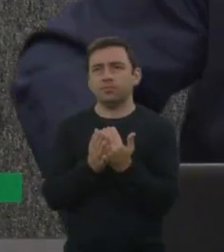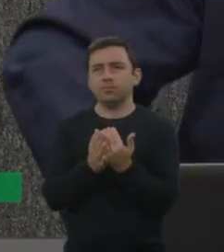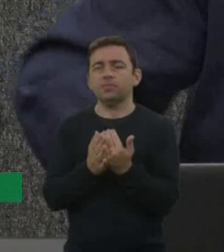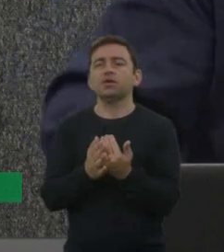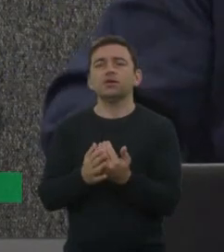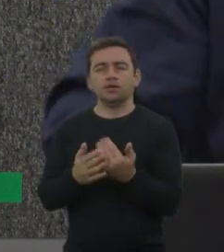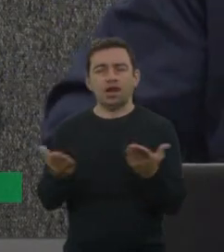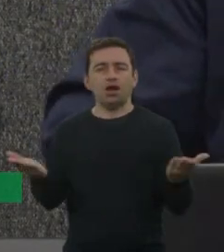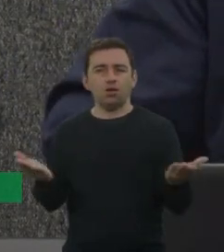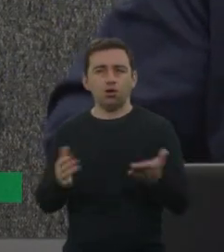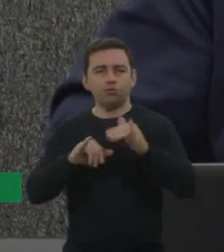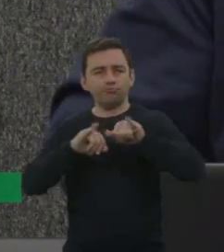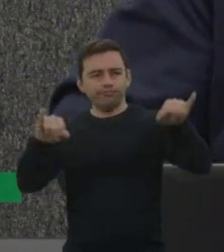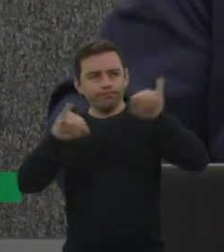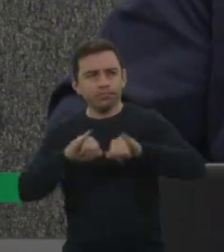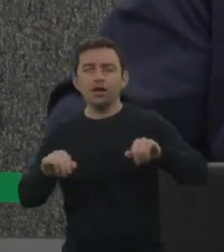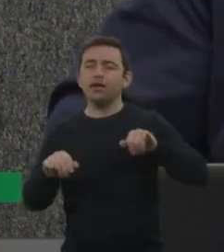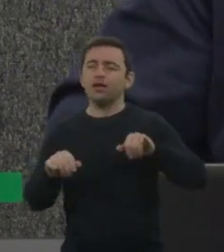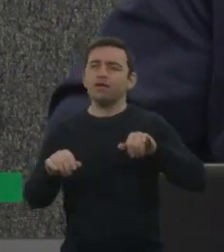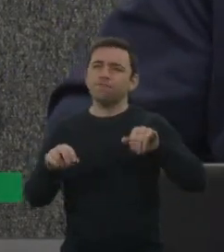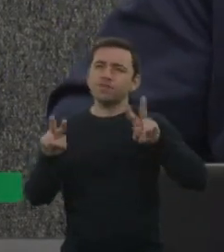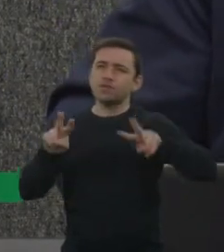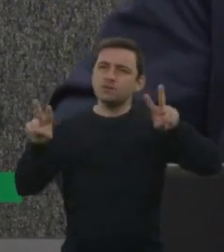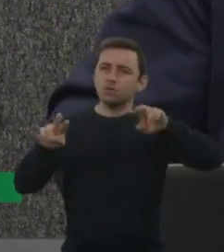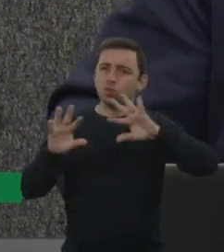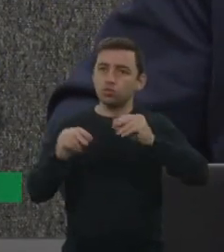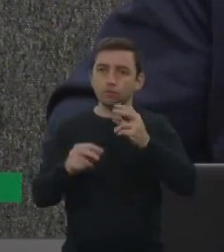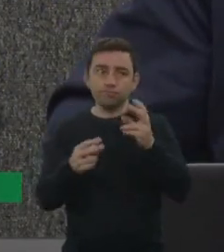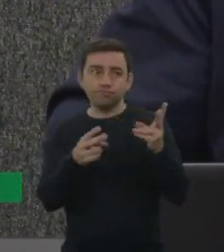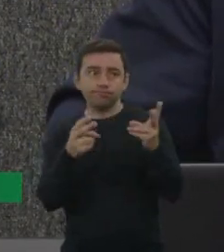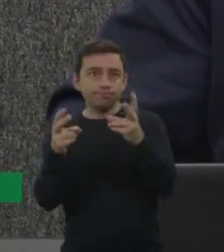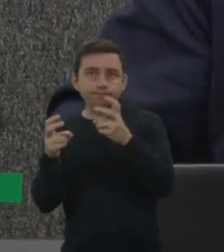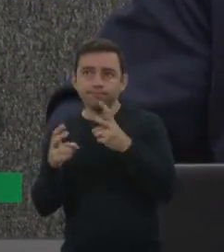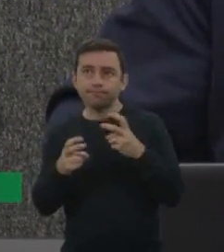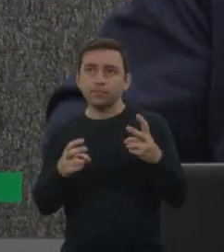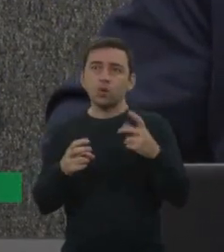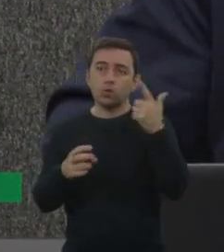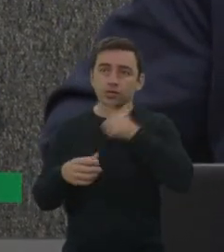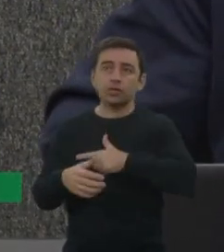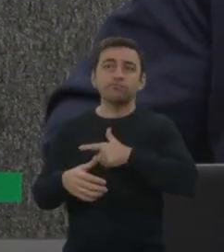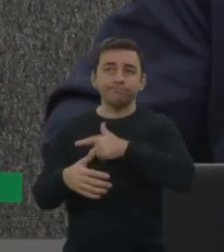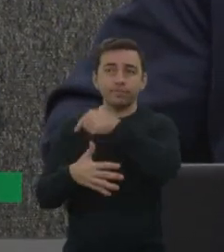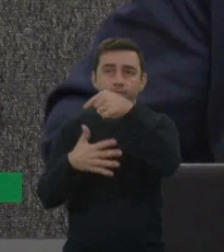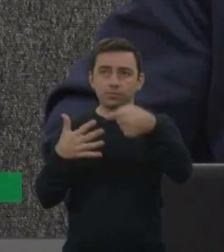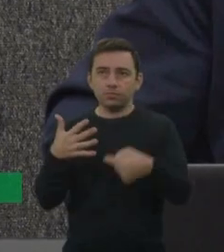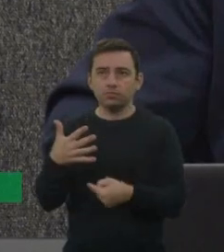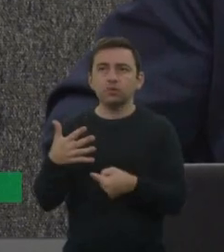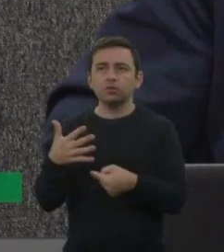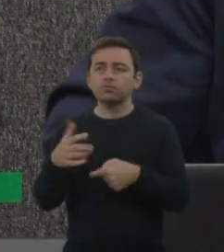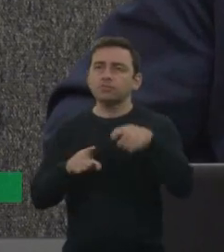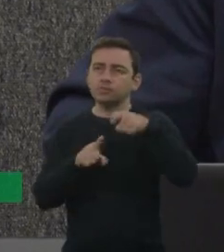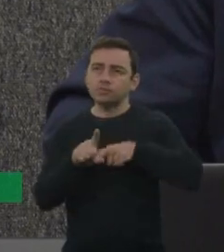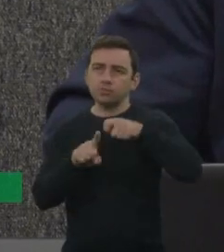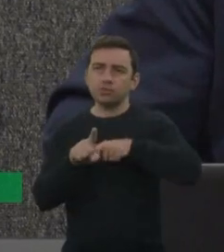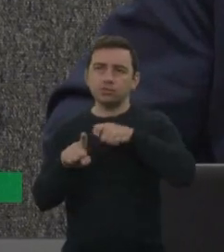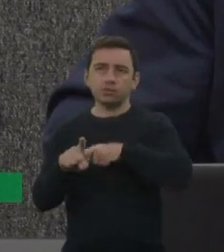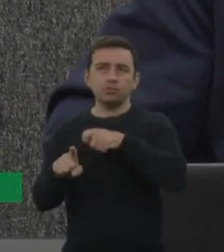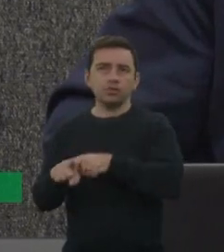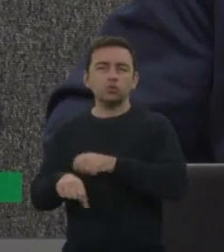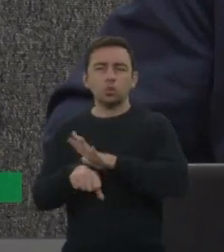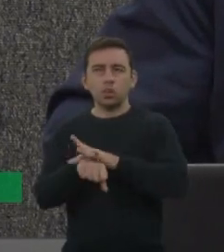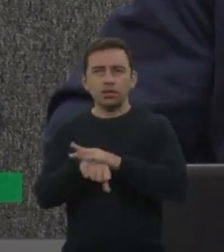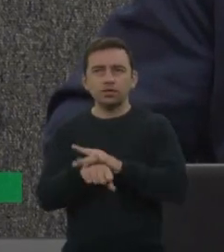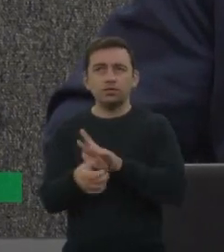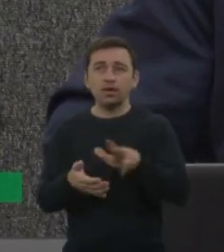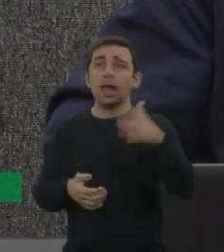dando visibilidade e que está fazendo com que a gente paute por vários meses várias patologias. Amanhã,